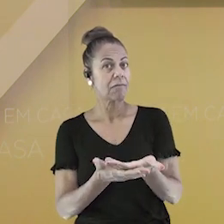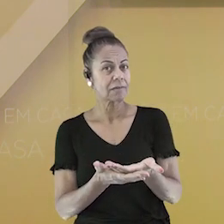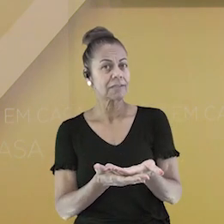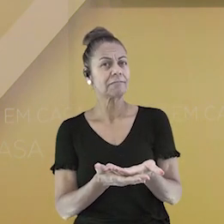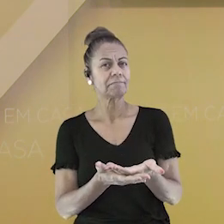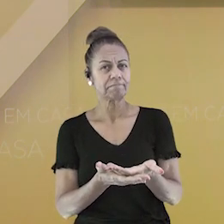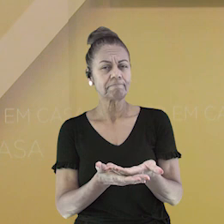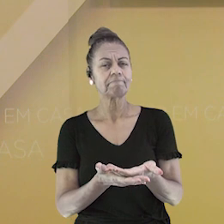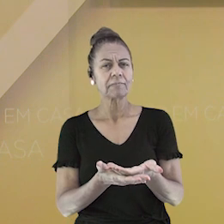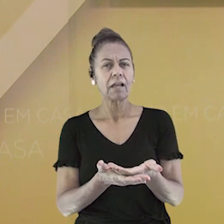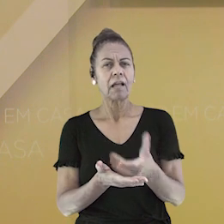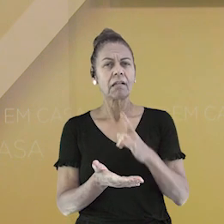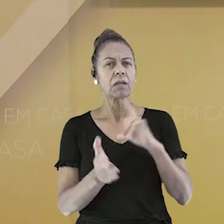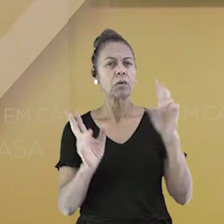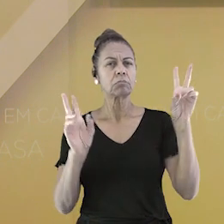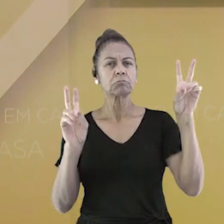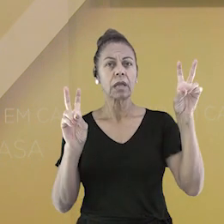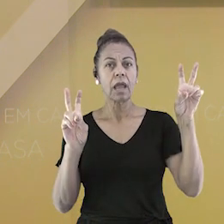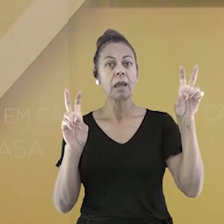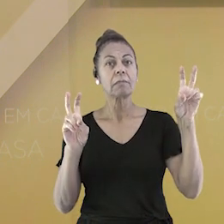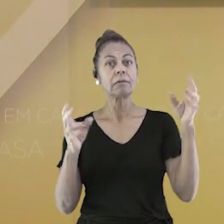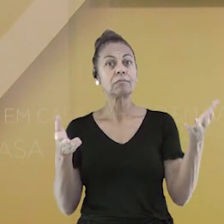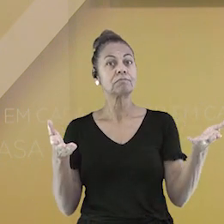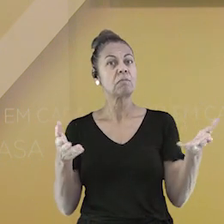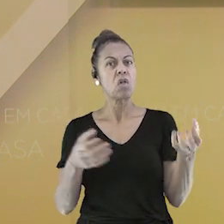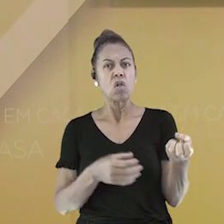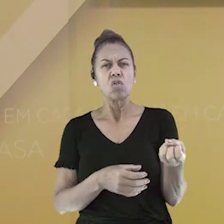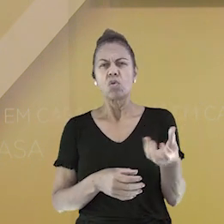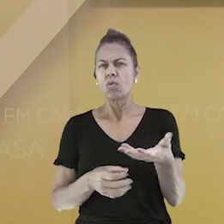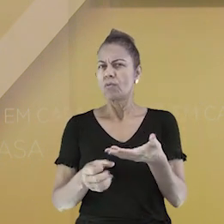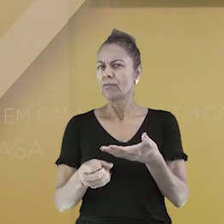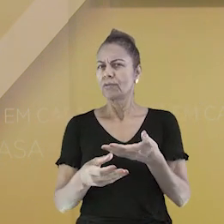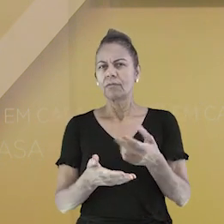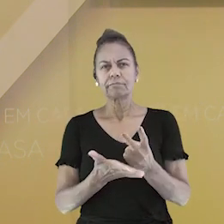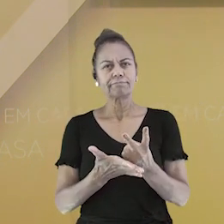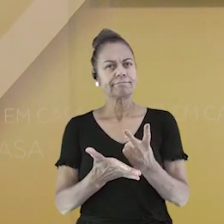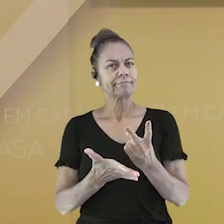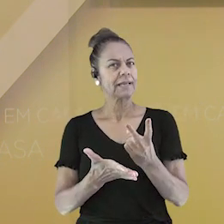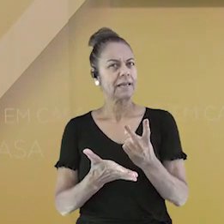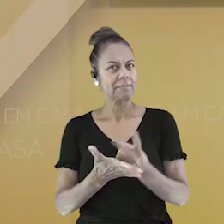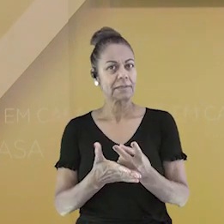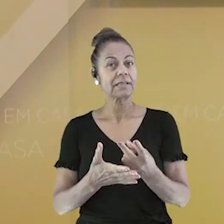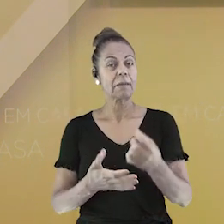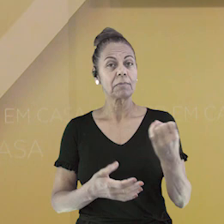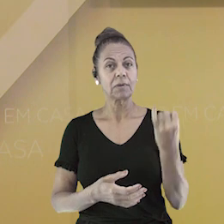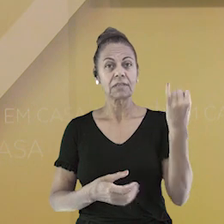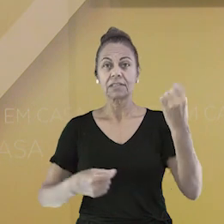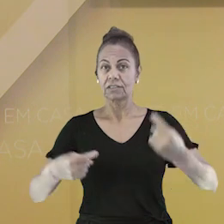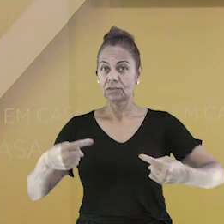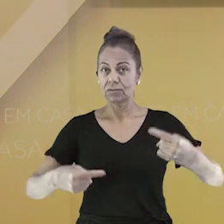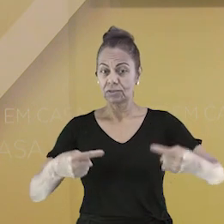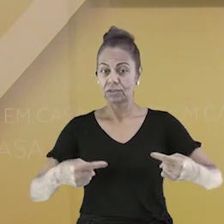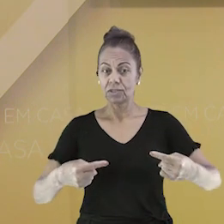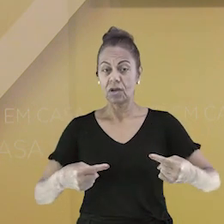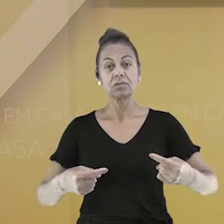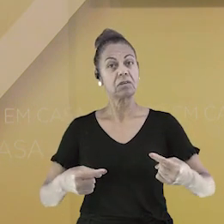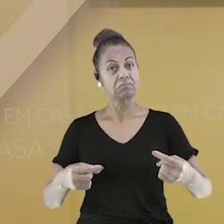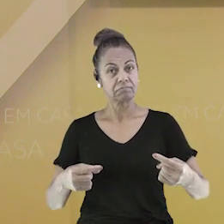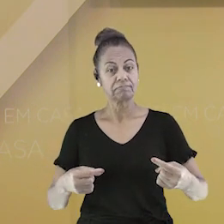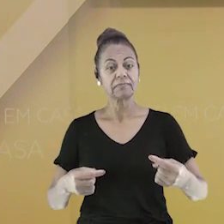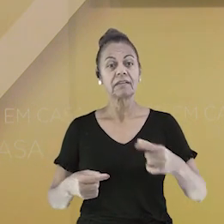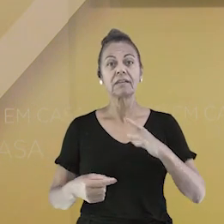que nunca deixa de ser atual, assim como tudo que é importante e precisa ser discutido. Nossa aula de hoje é essa